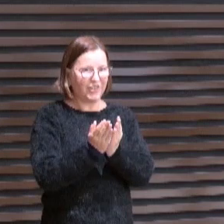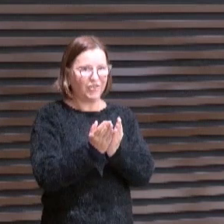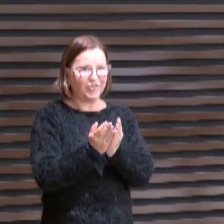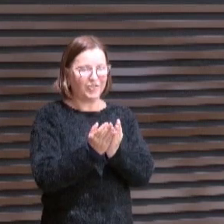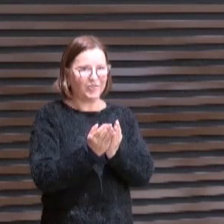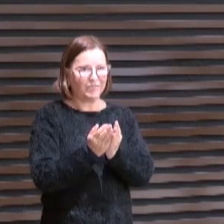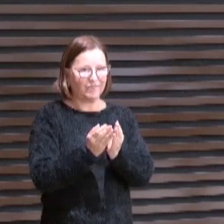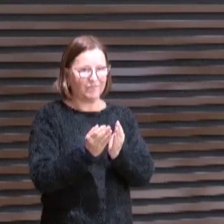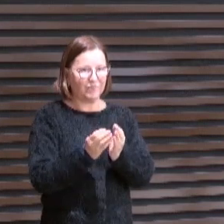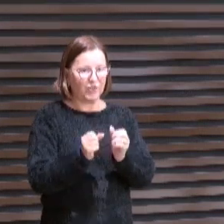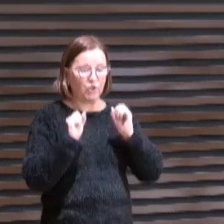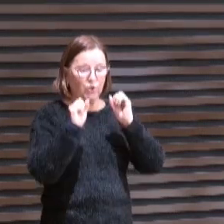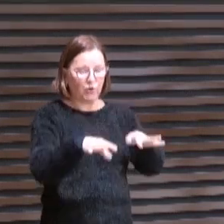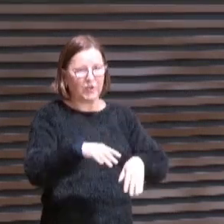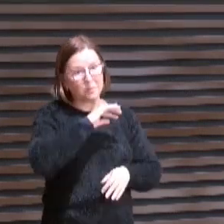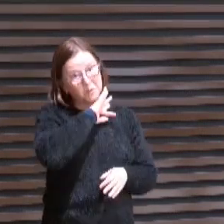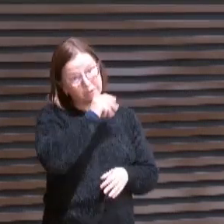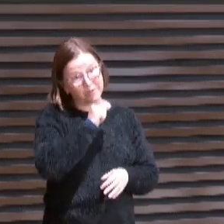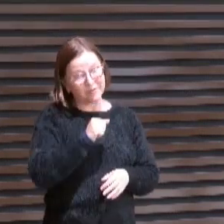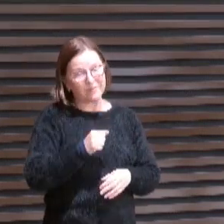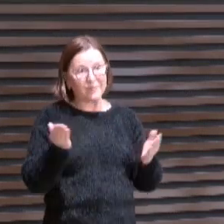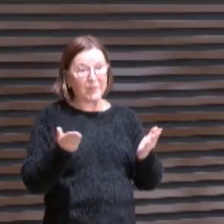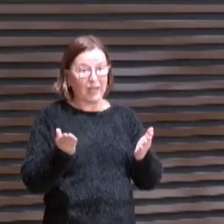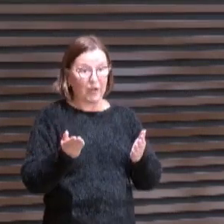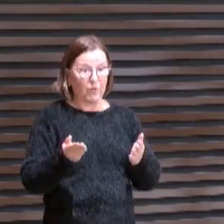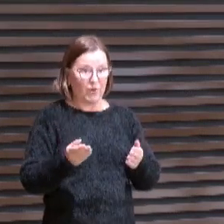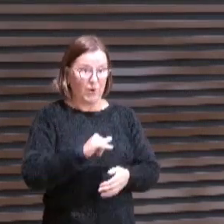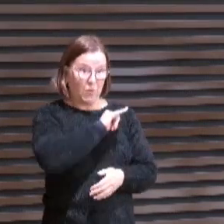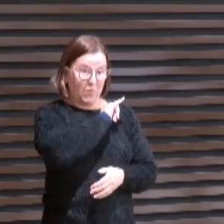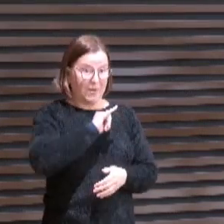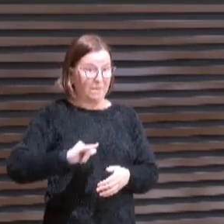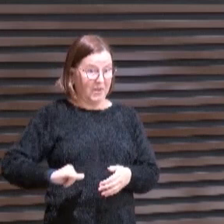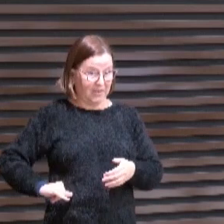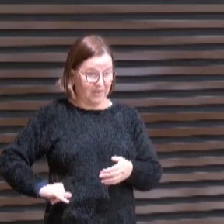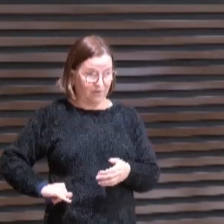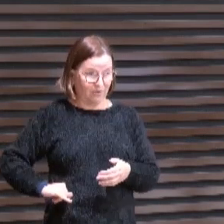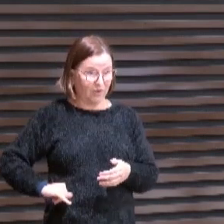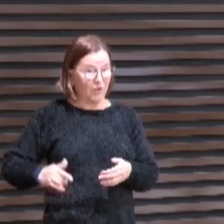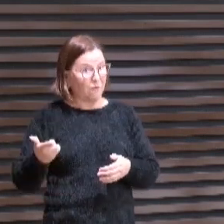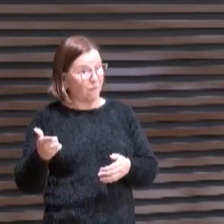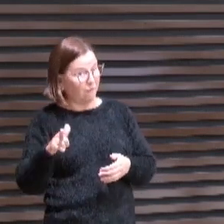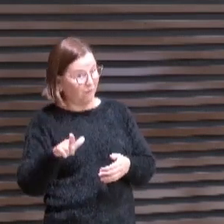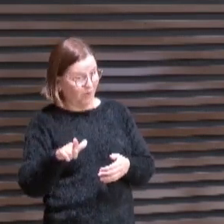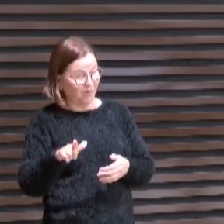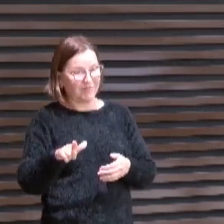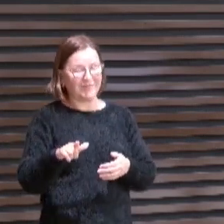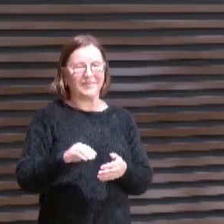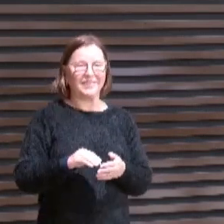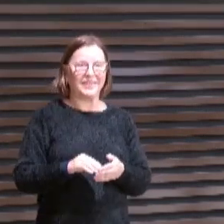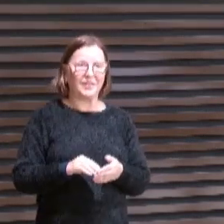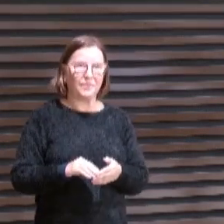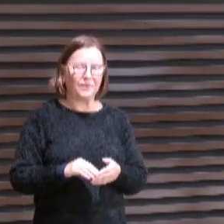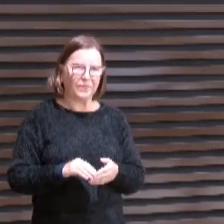E agora o imperador restaura aquele culto ao orgulho